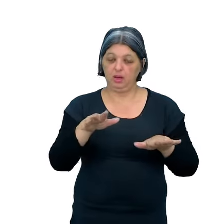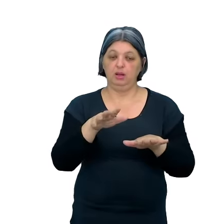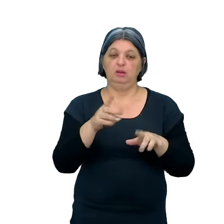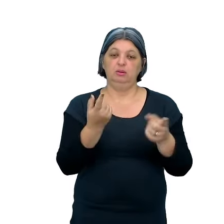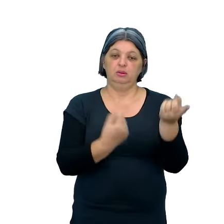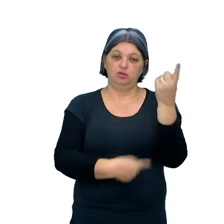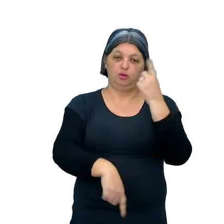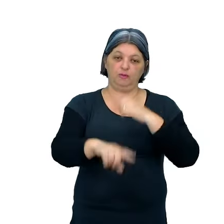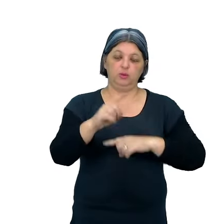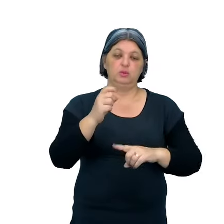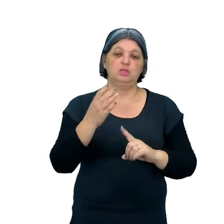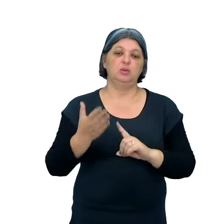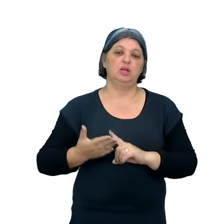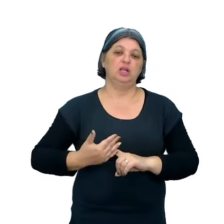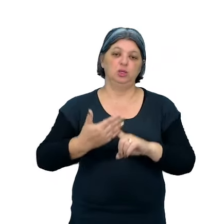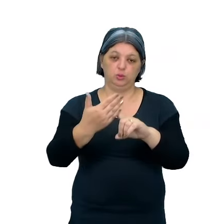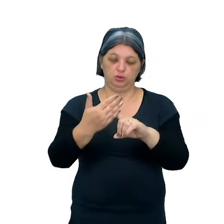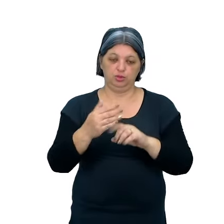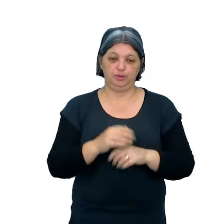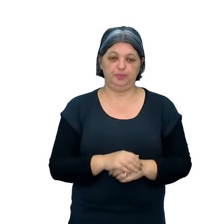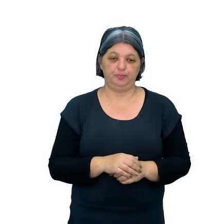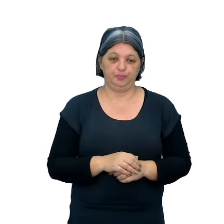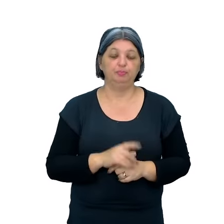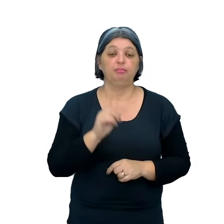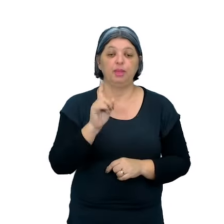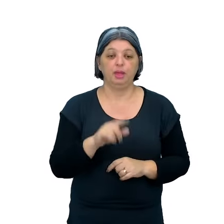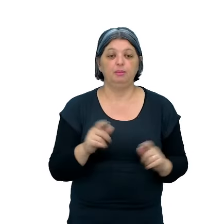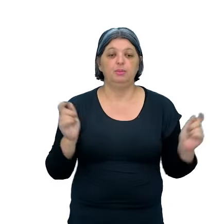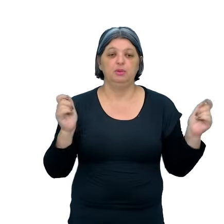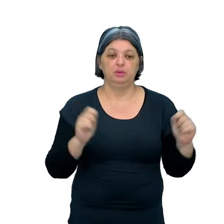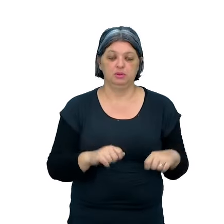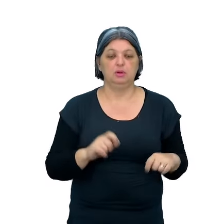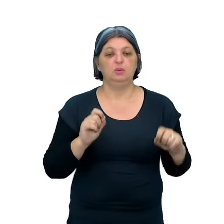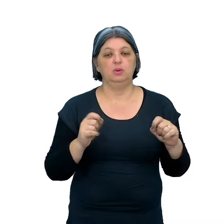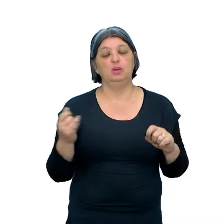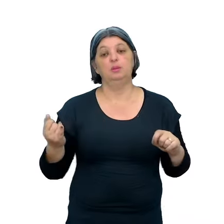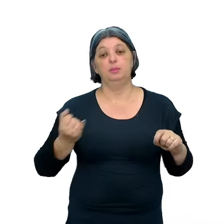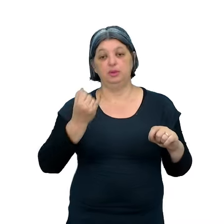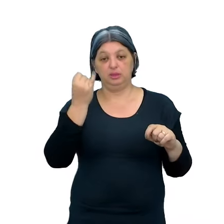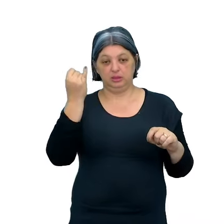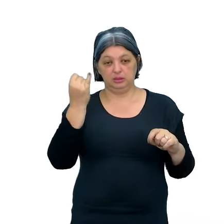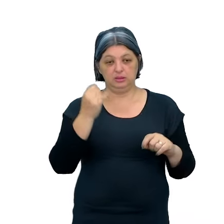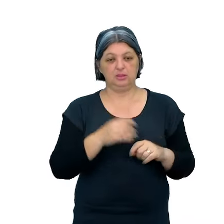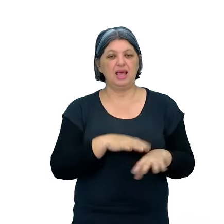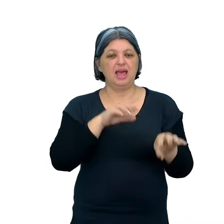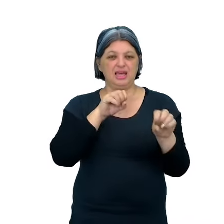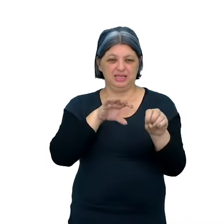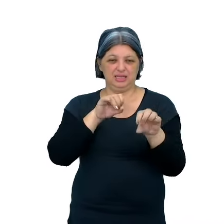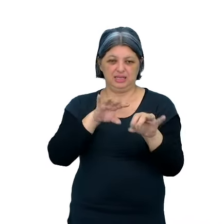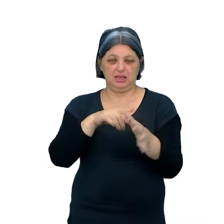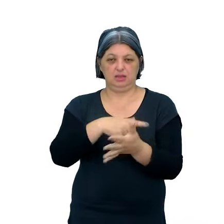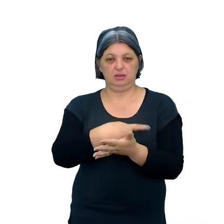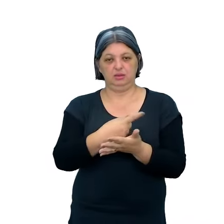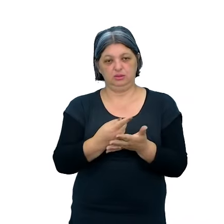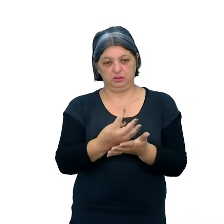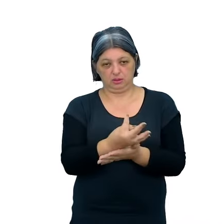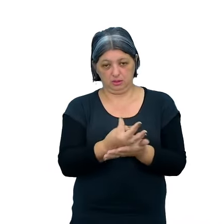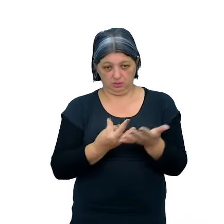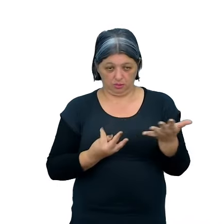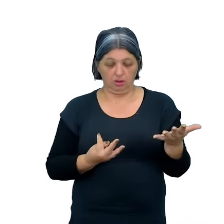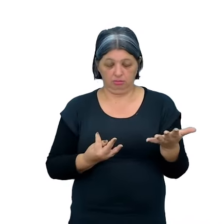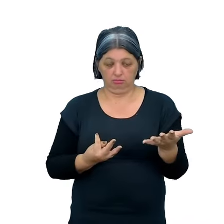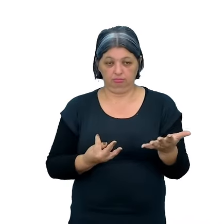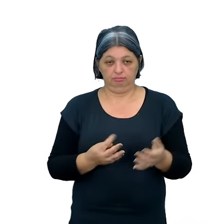bom? Então, é potencialmente importante ensinar gêneros textuais, né? Então,